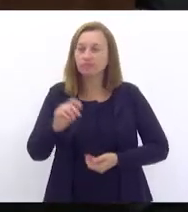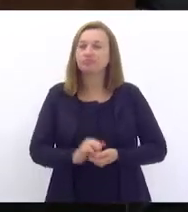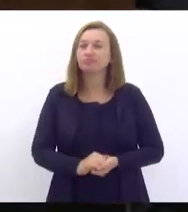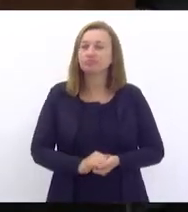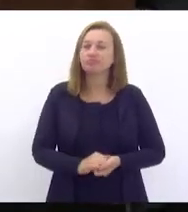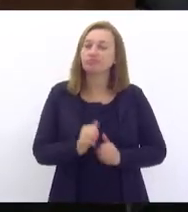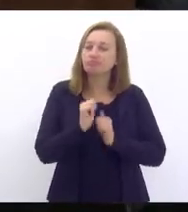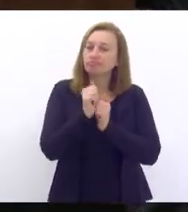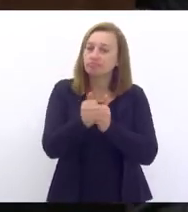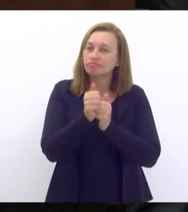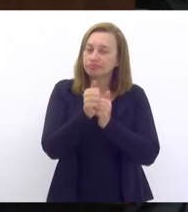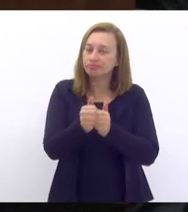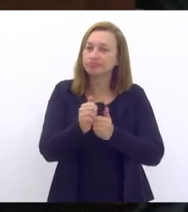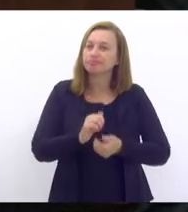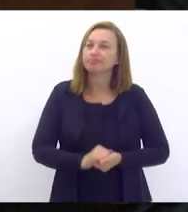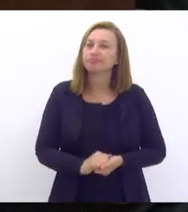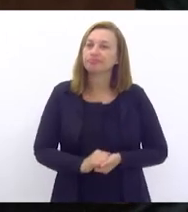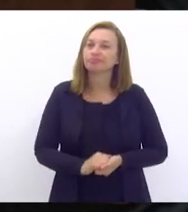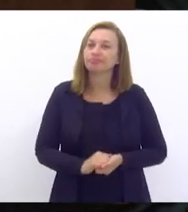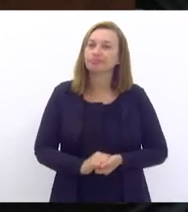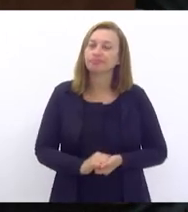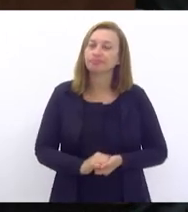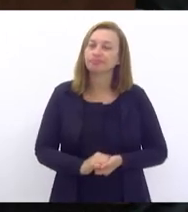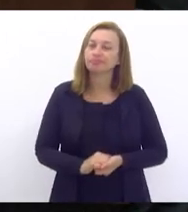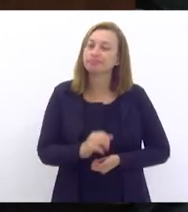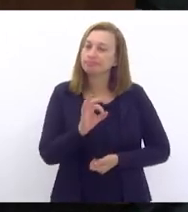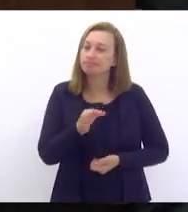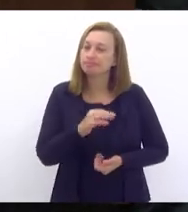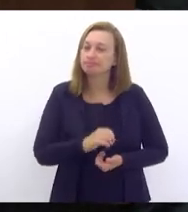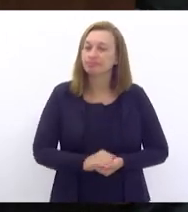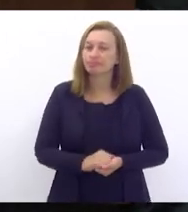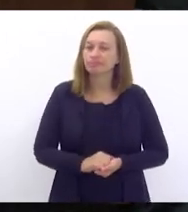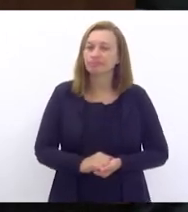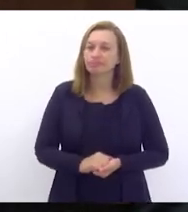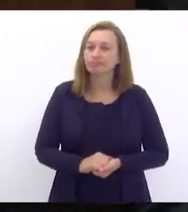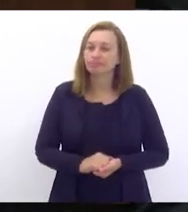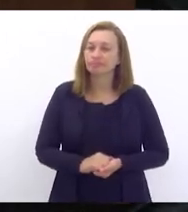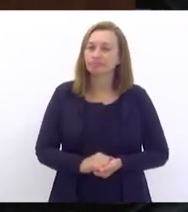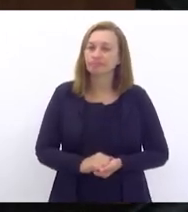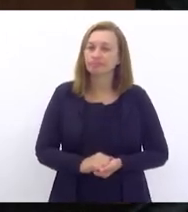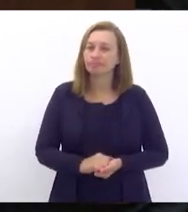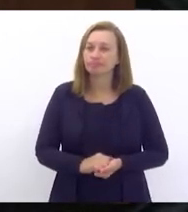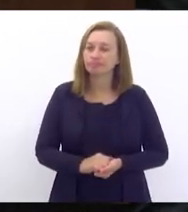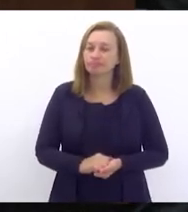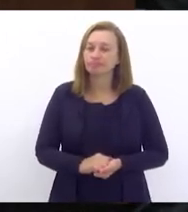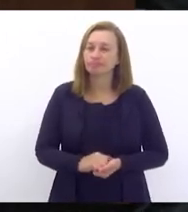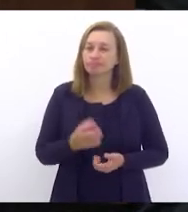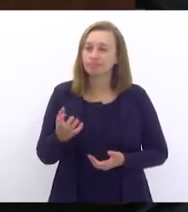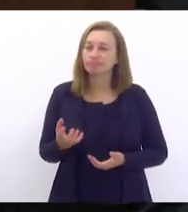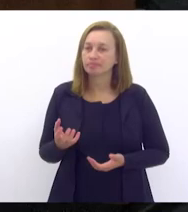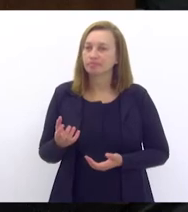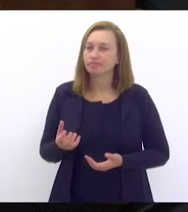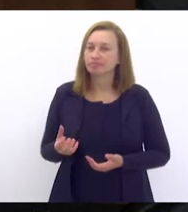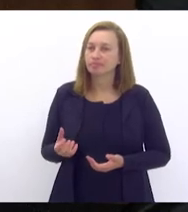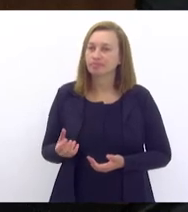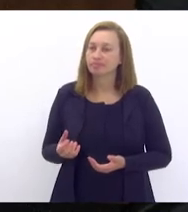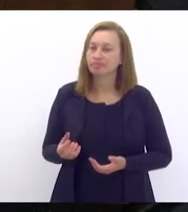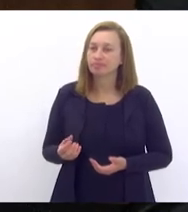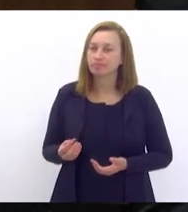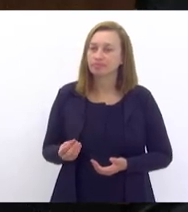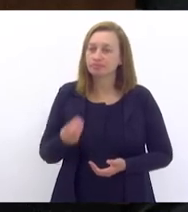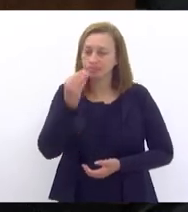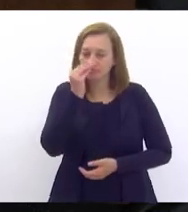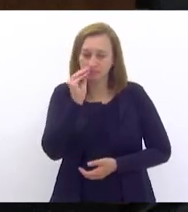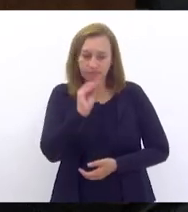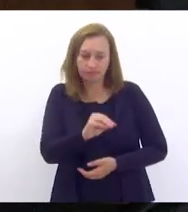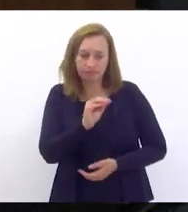tem acompanhado de maneira muito concreta a tentativa de criminalizar pessoas,